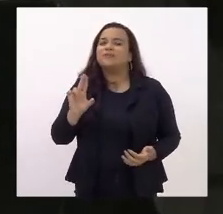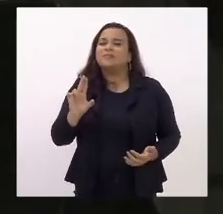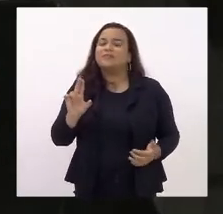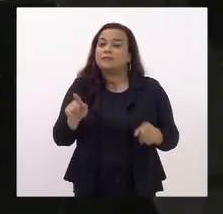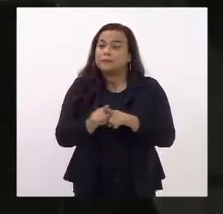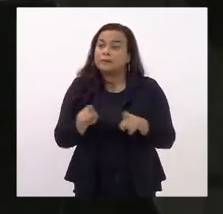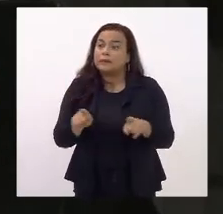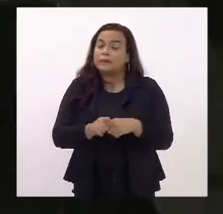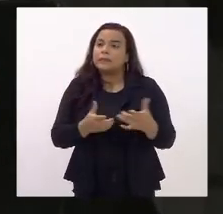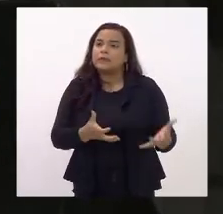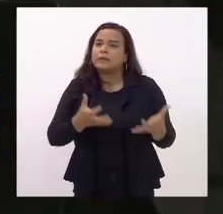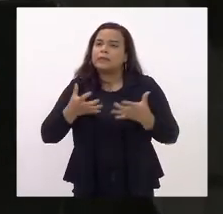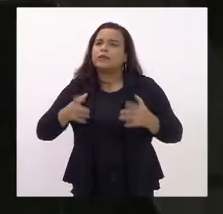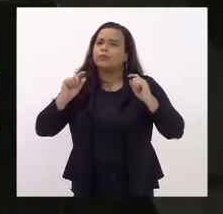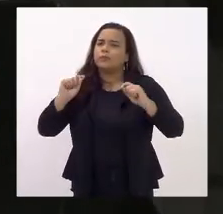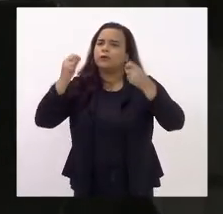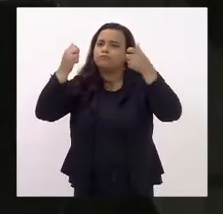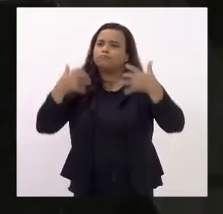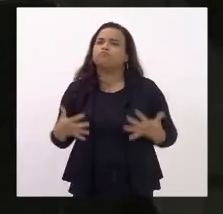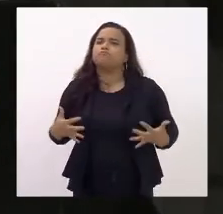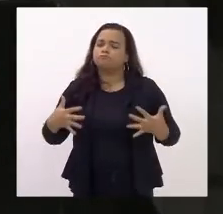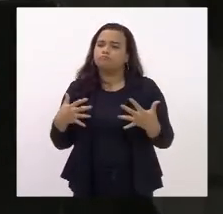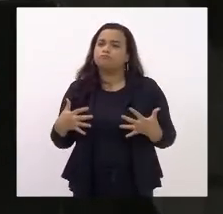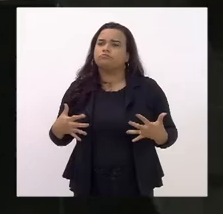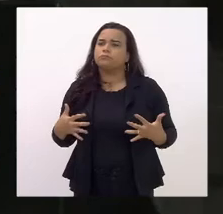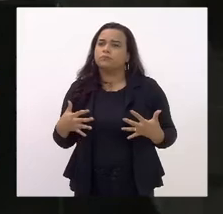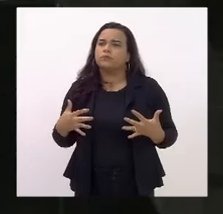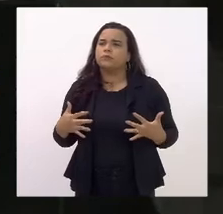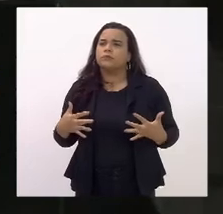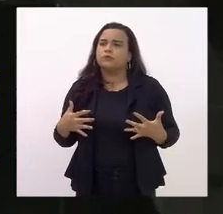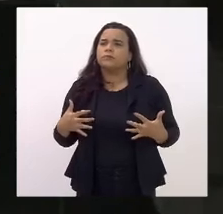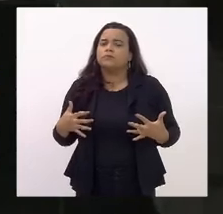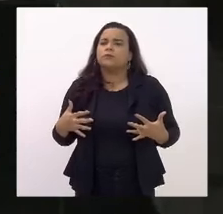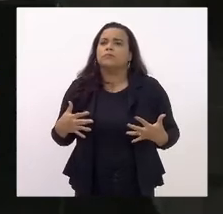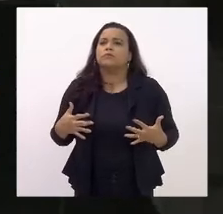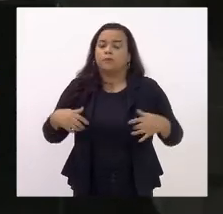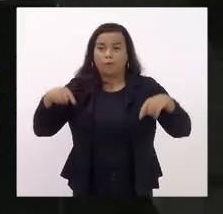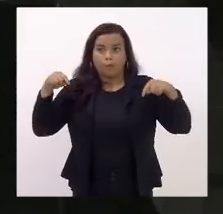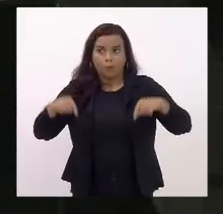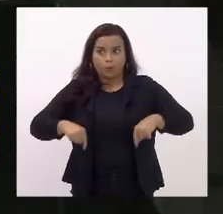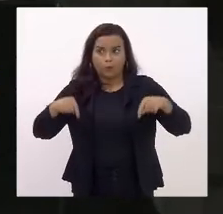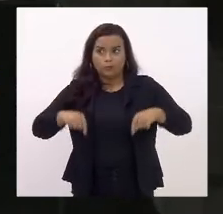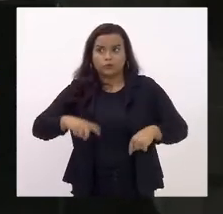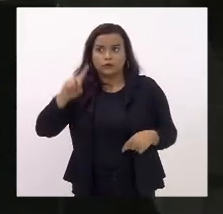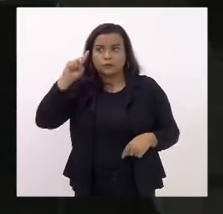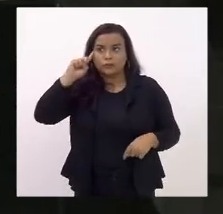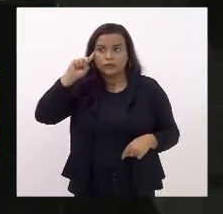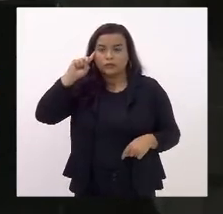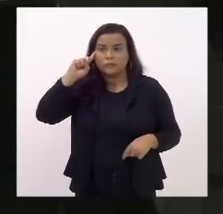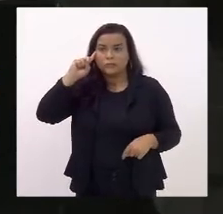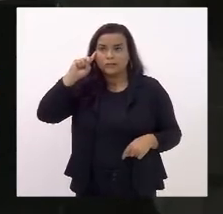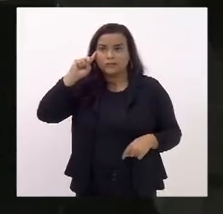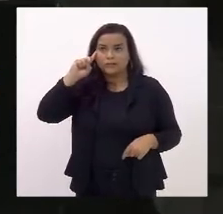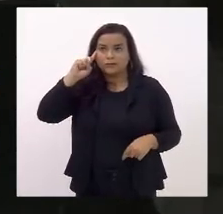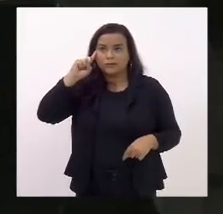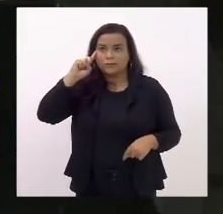também quero me referir na data de hoje a esta